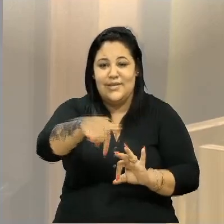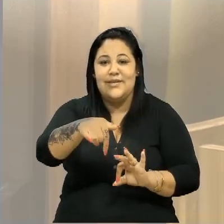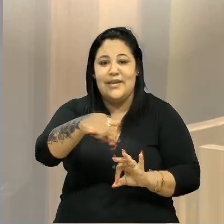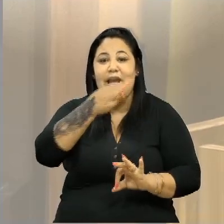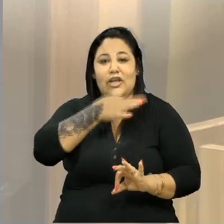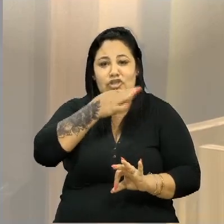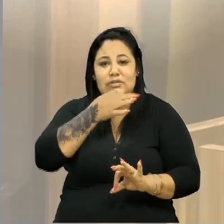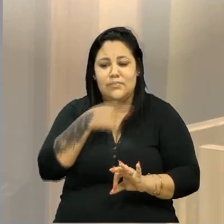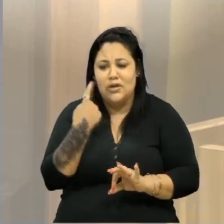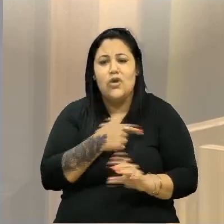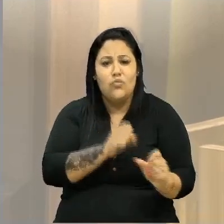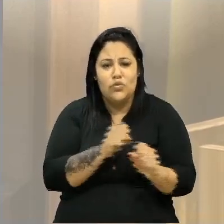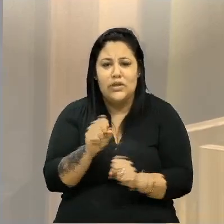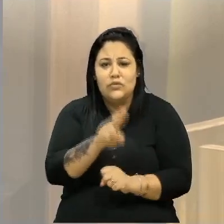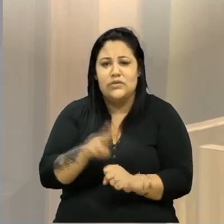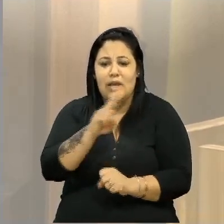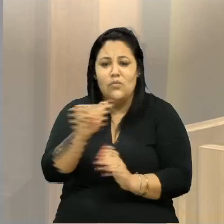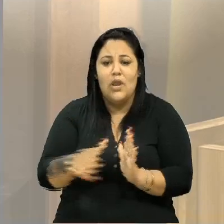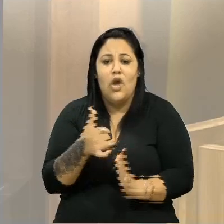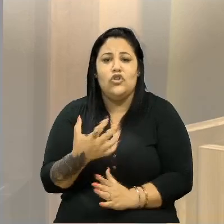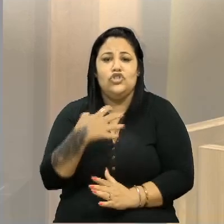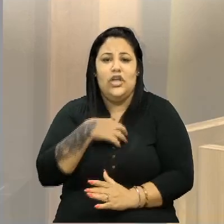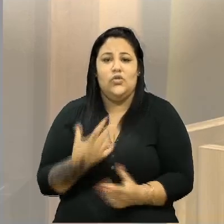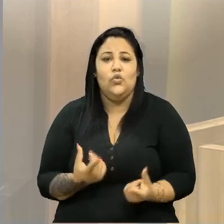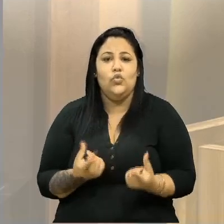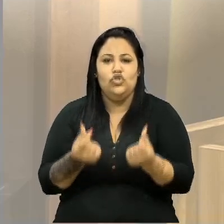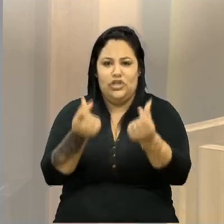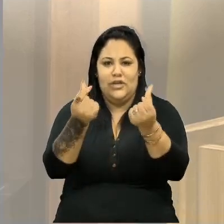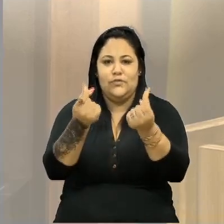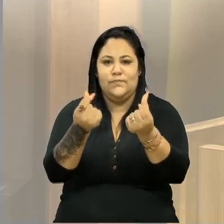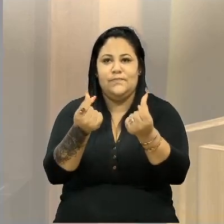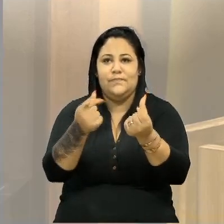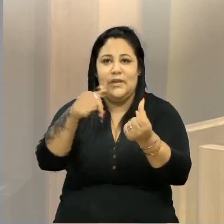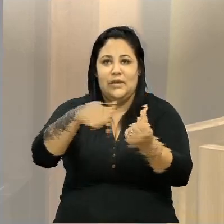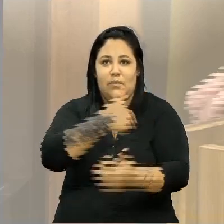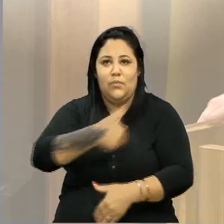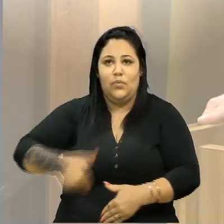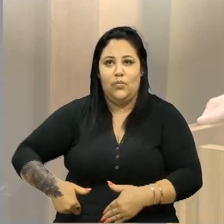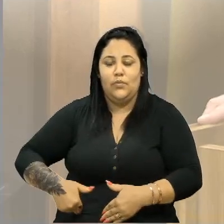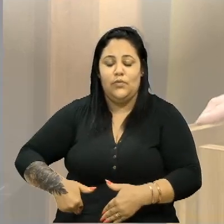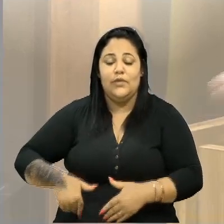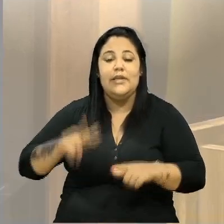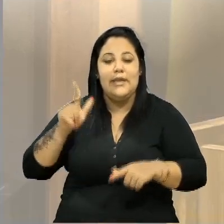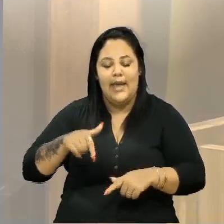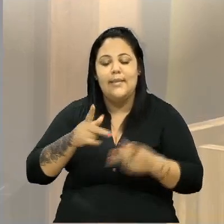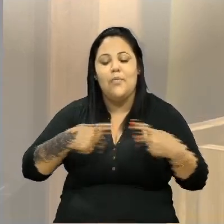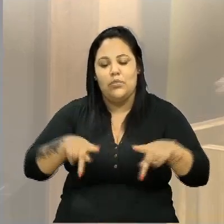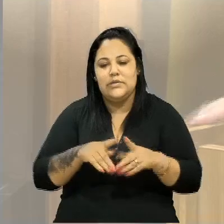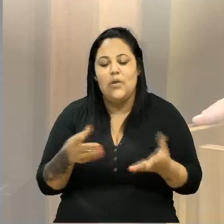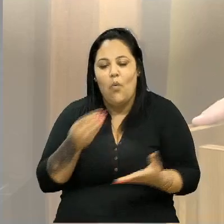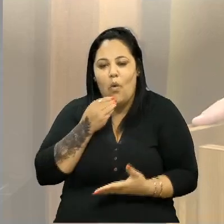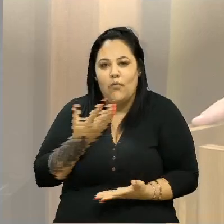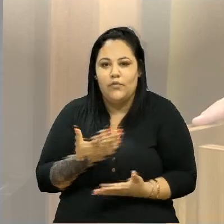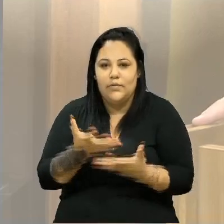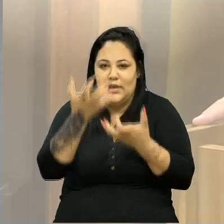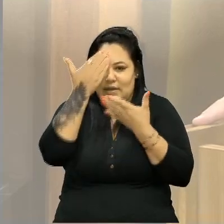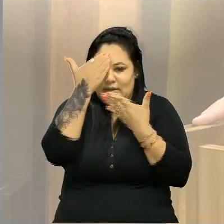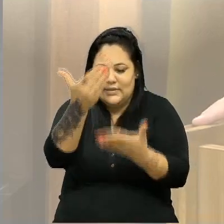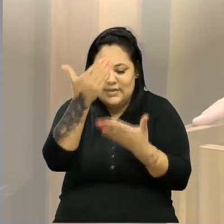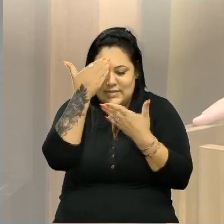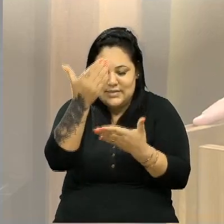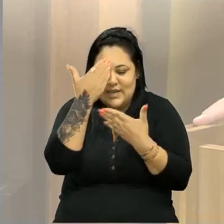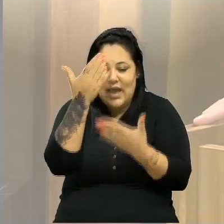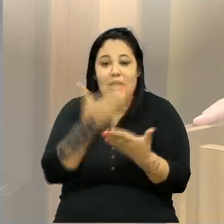gente poder aplicar da melhor forma possível o dinheiro público, que é dinheiro de todos. Então, eu quero agradecer meu muito obrigado